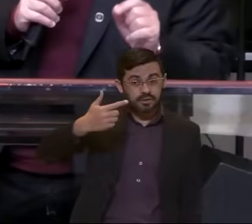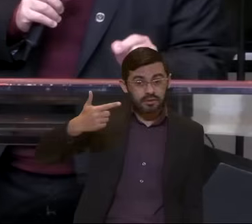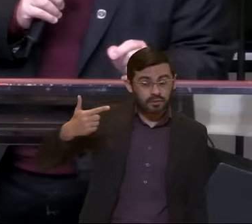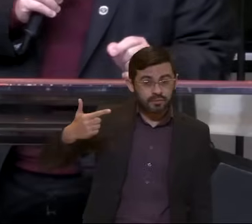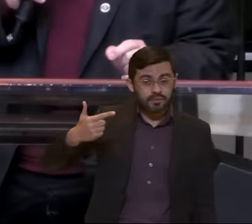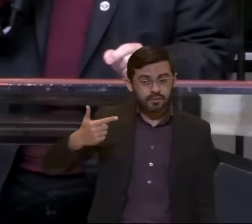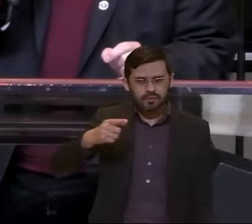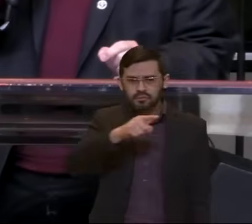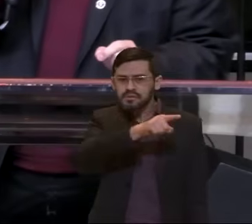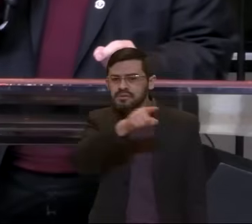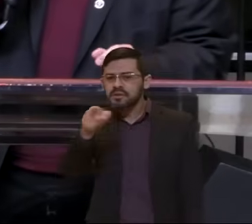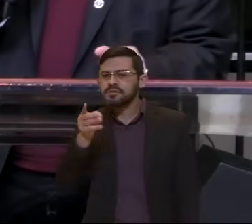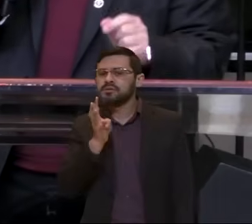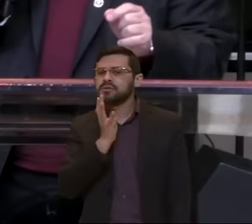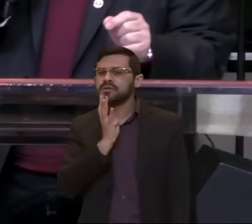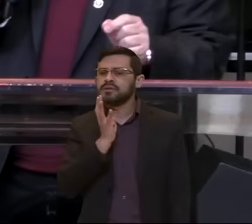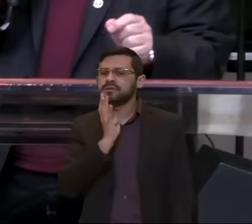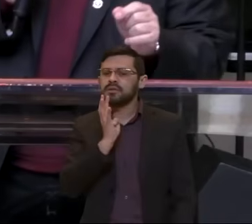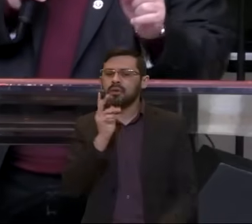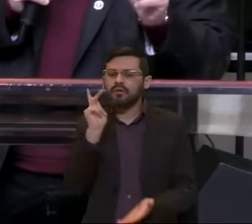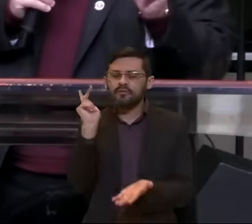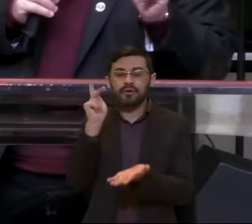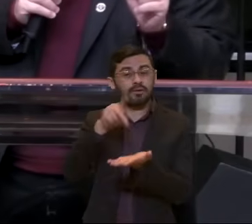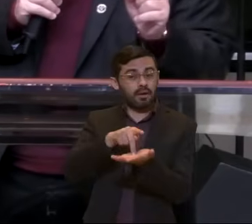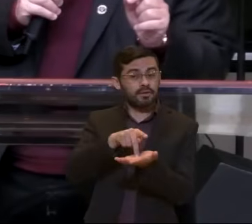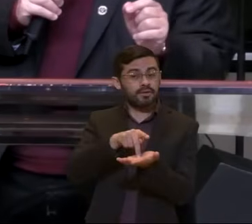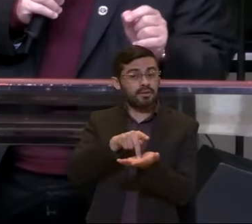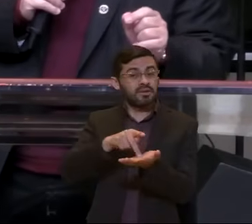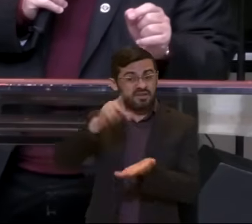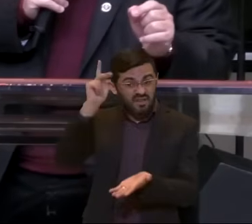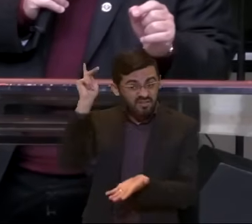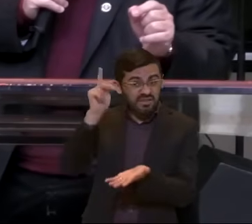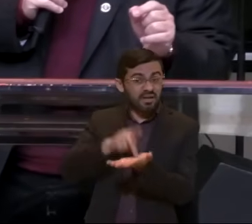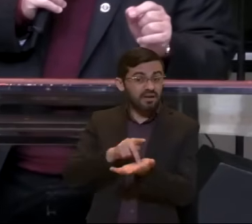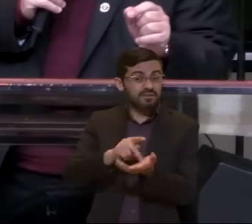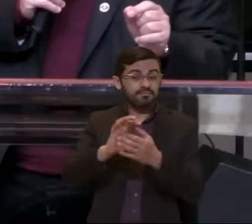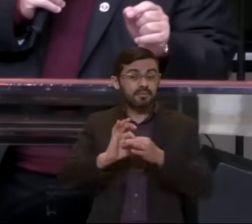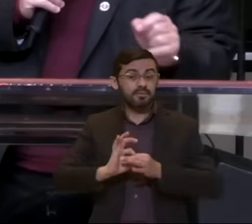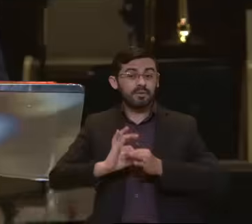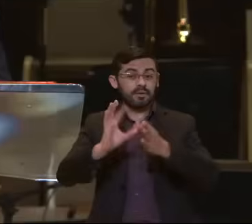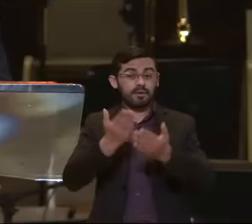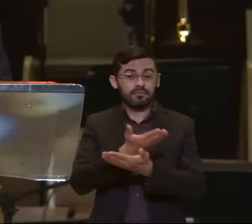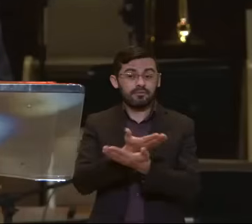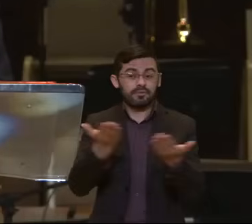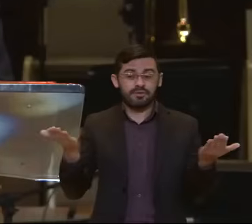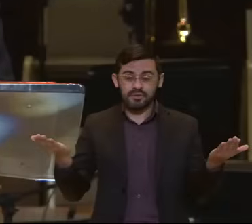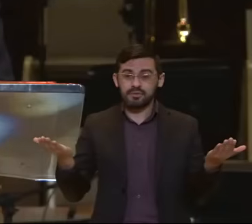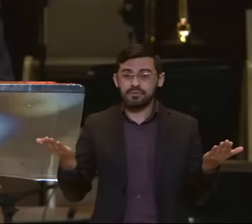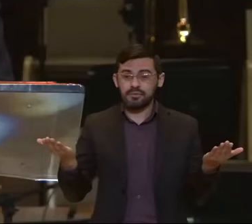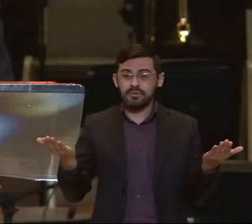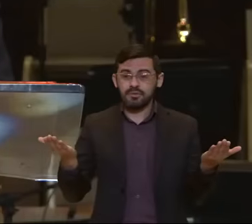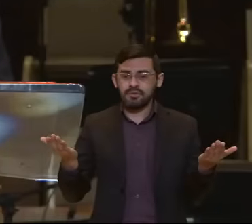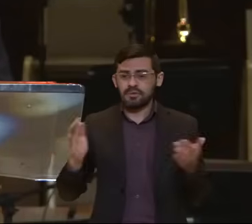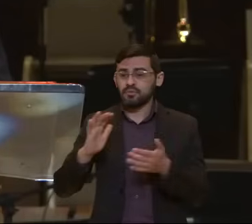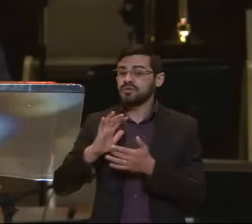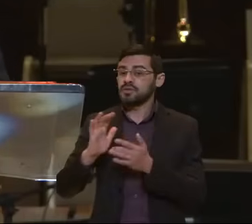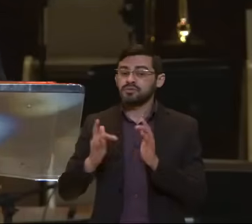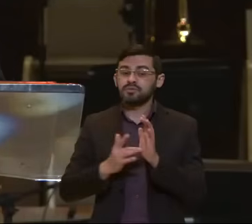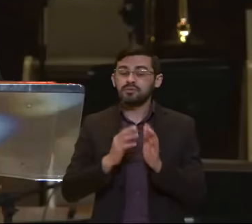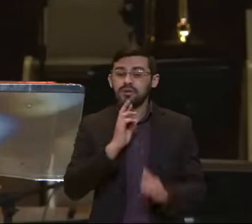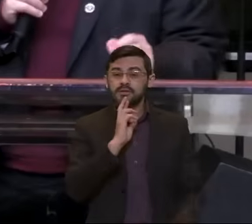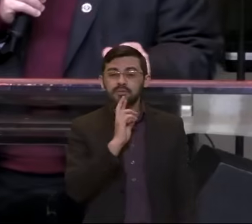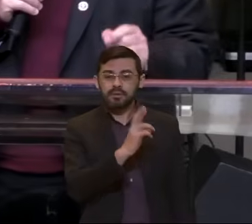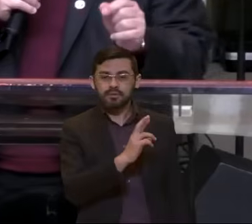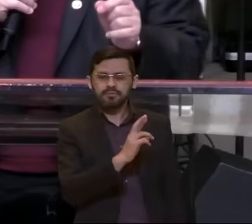conhecerão a verdade, e a verdade os libertará. E Jesus respondeu: